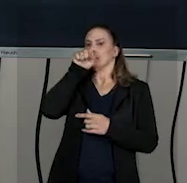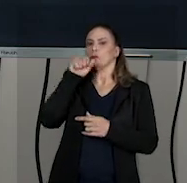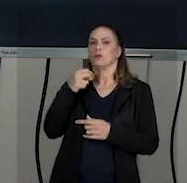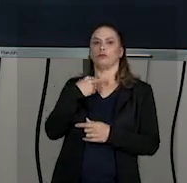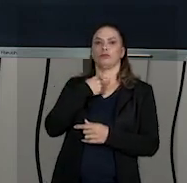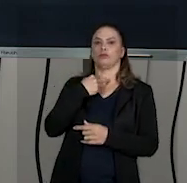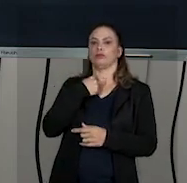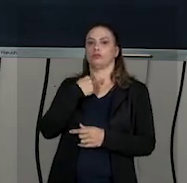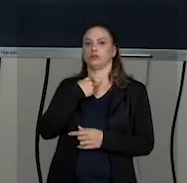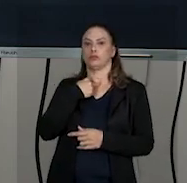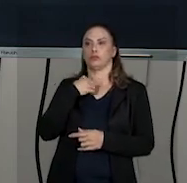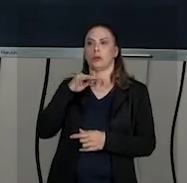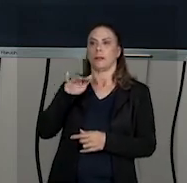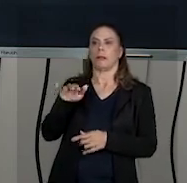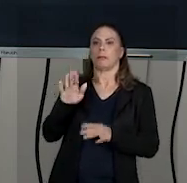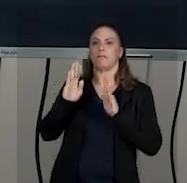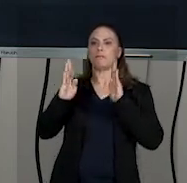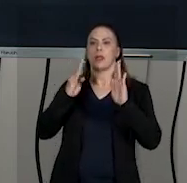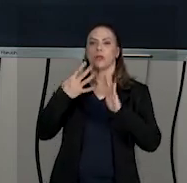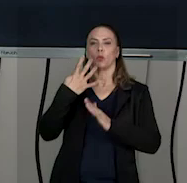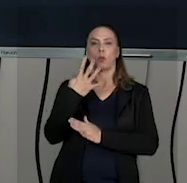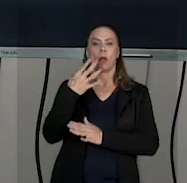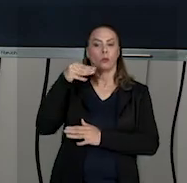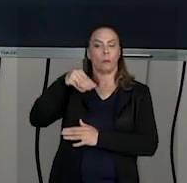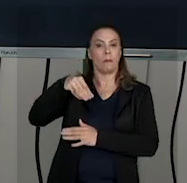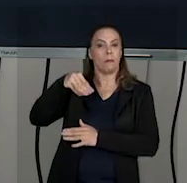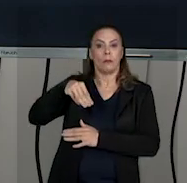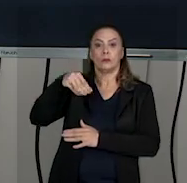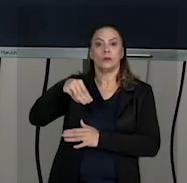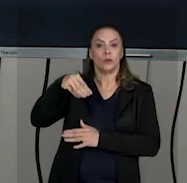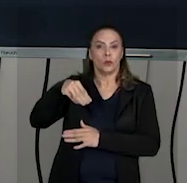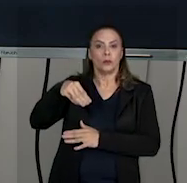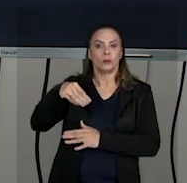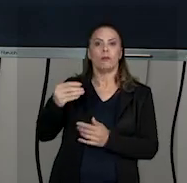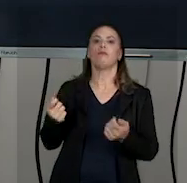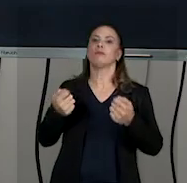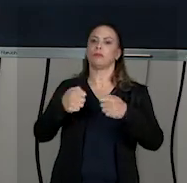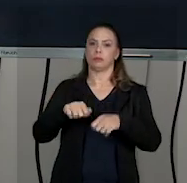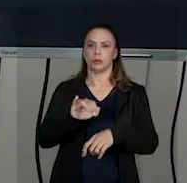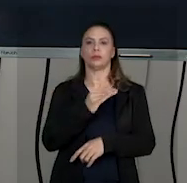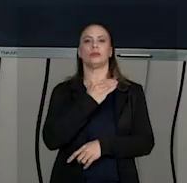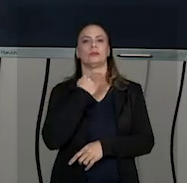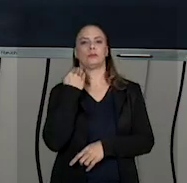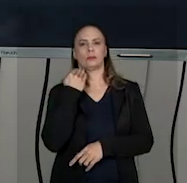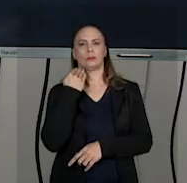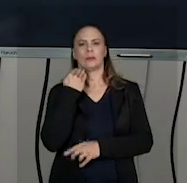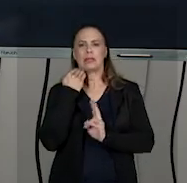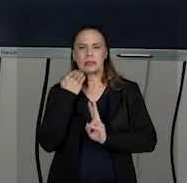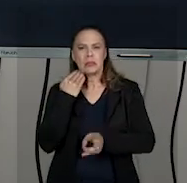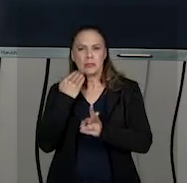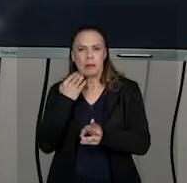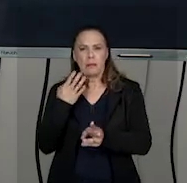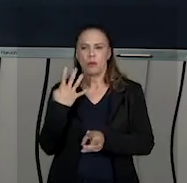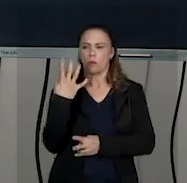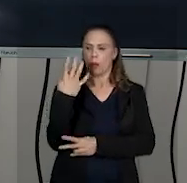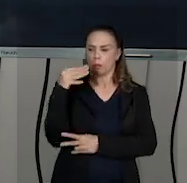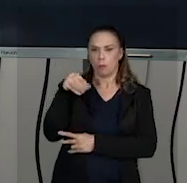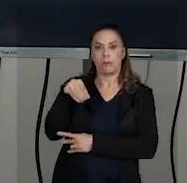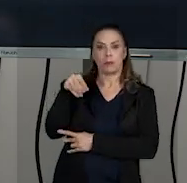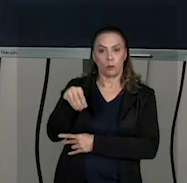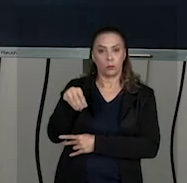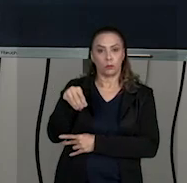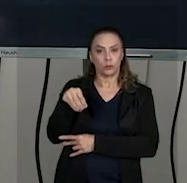de 4 minutos, ela pode vir a falecer. Mas sempre vai ser assim, 4 minutos? Ou isso